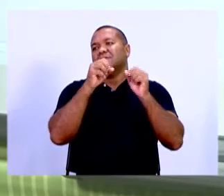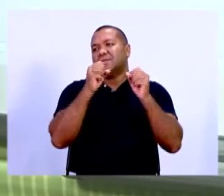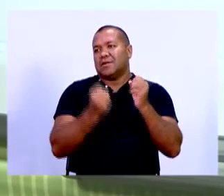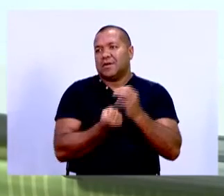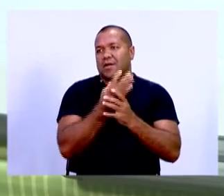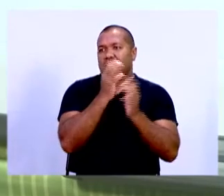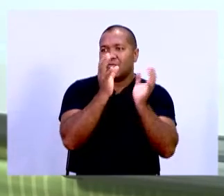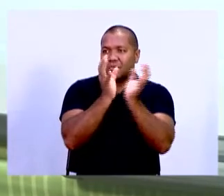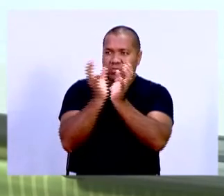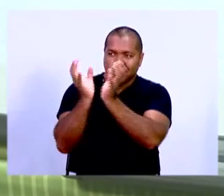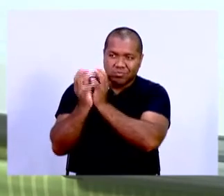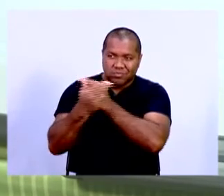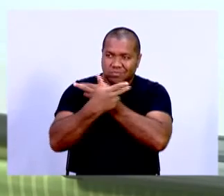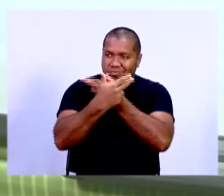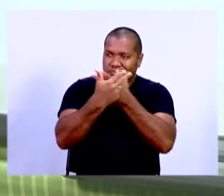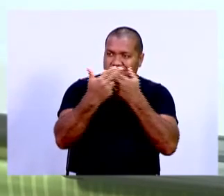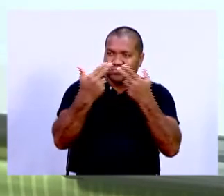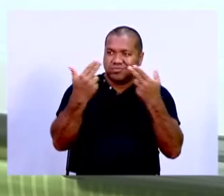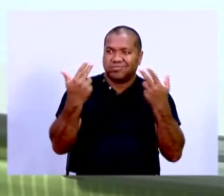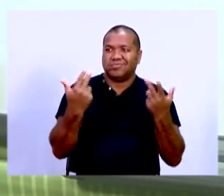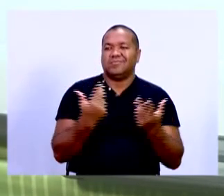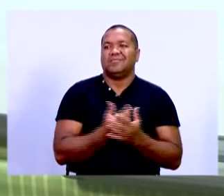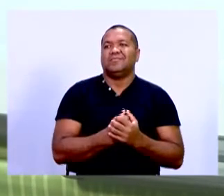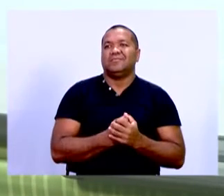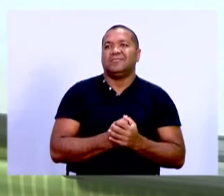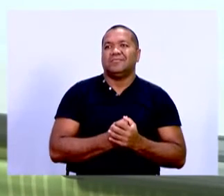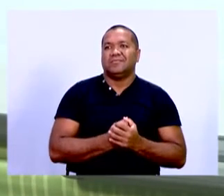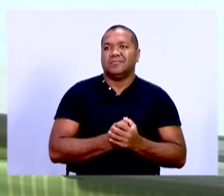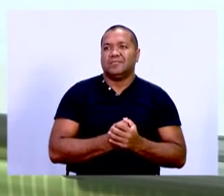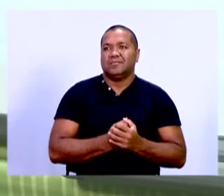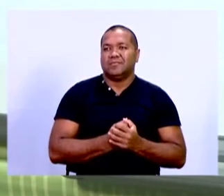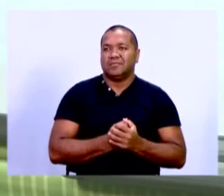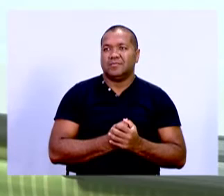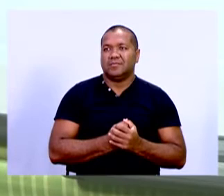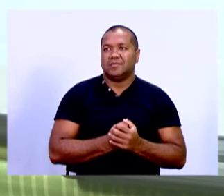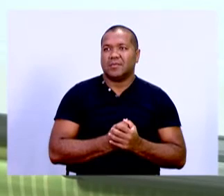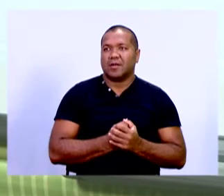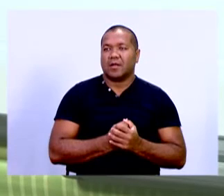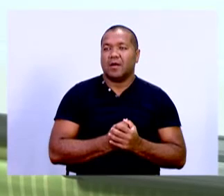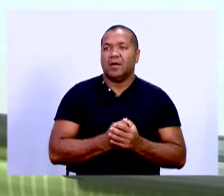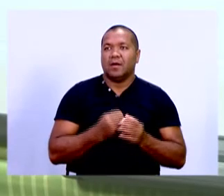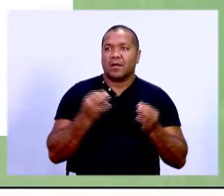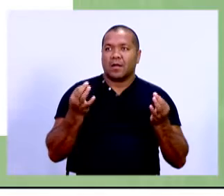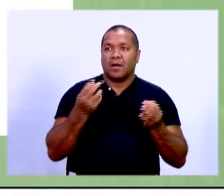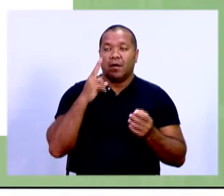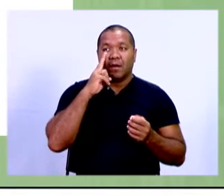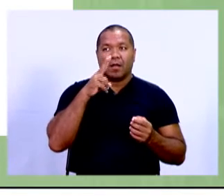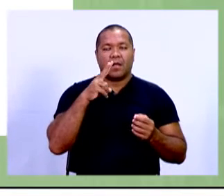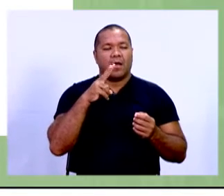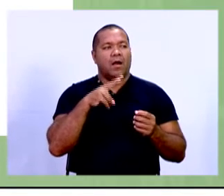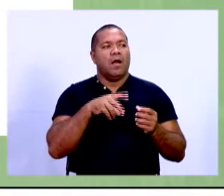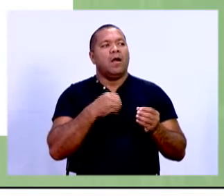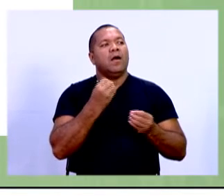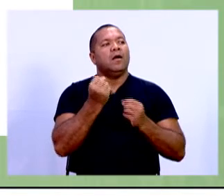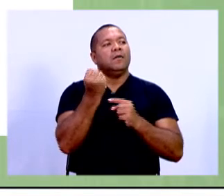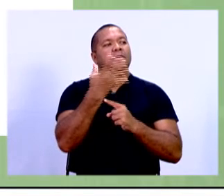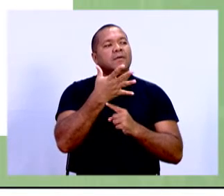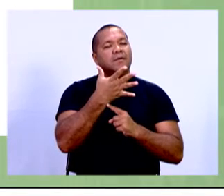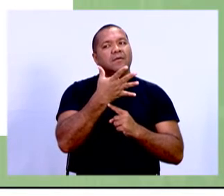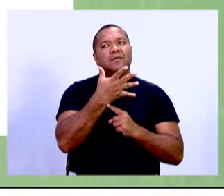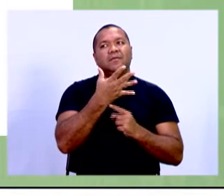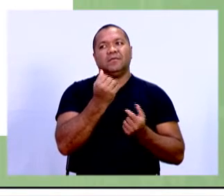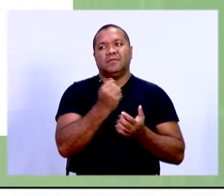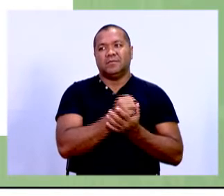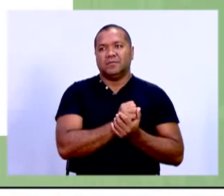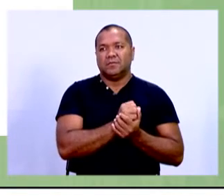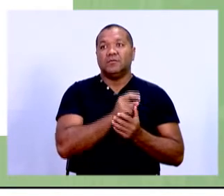acessar, eu tenho que criar uma classe, certo? Então vamos dar uma olhada aqui no nosso diagrama.